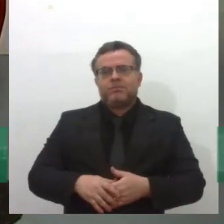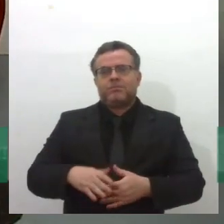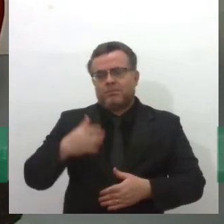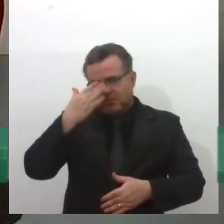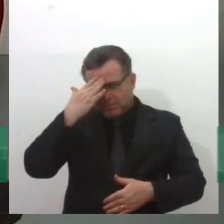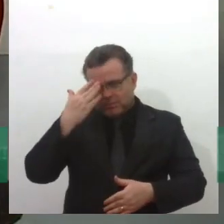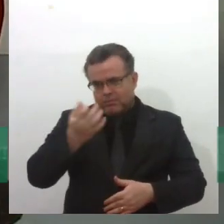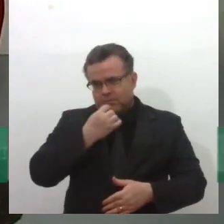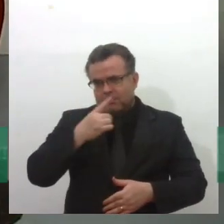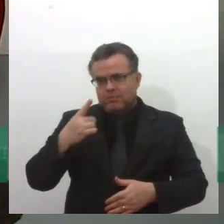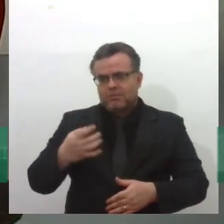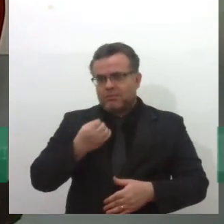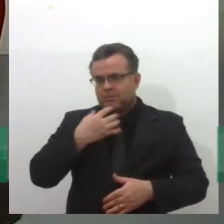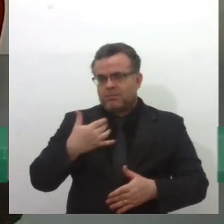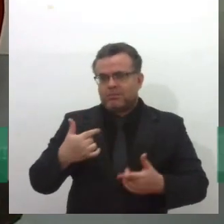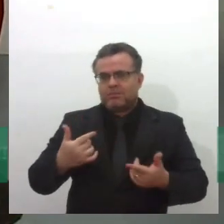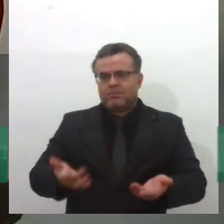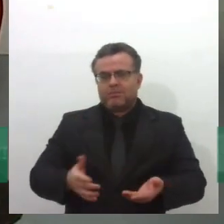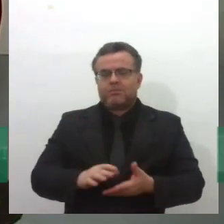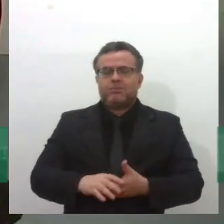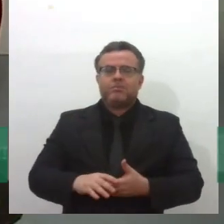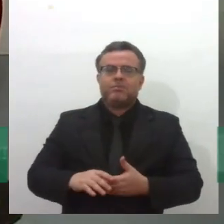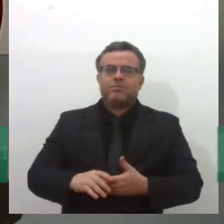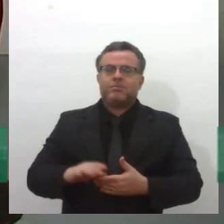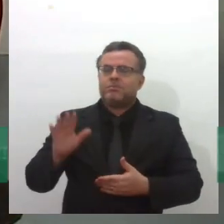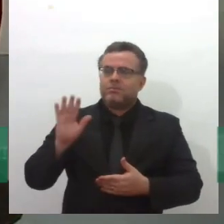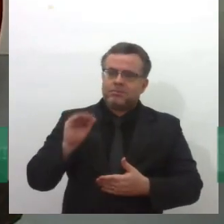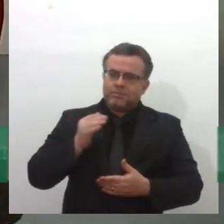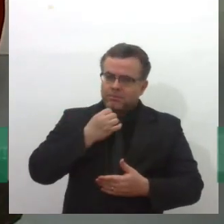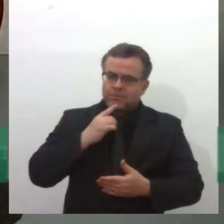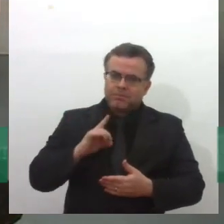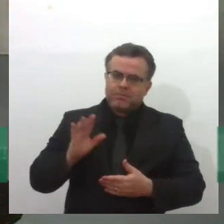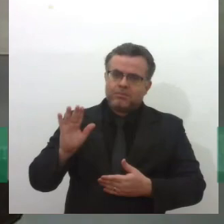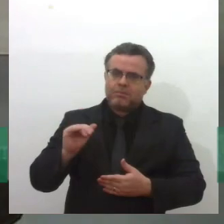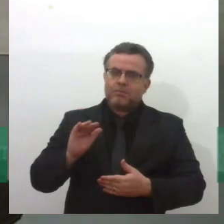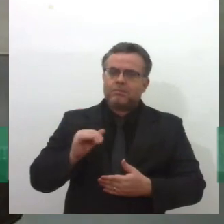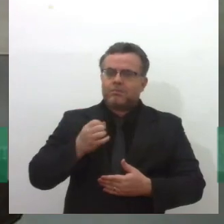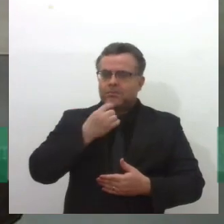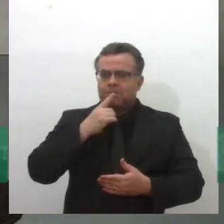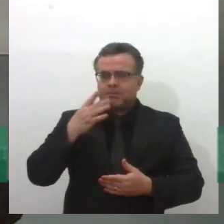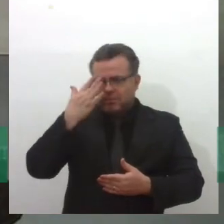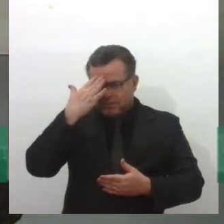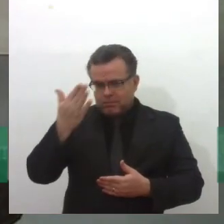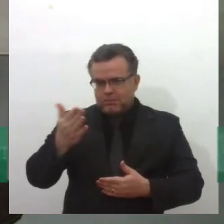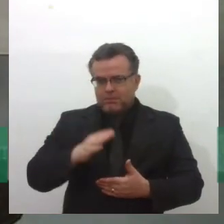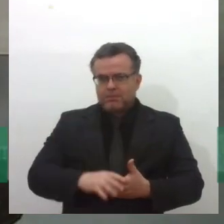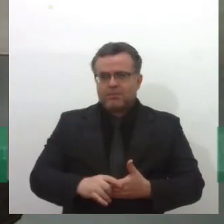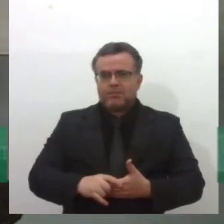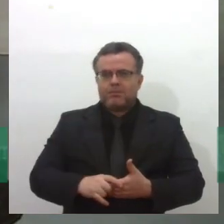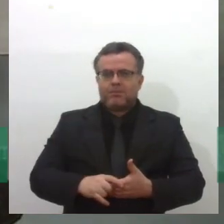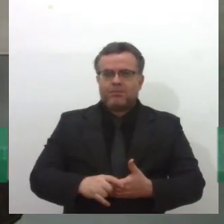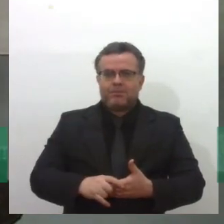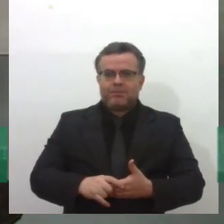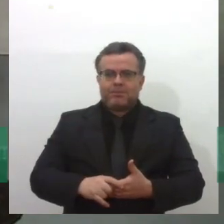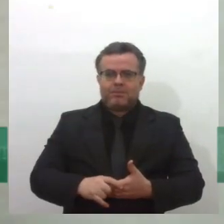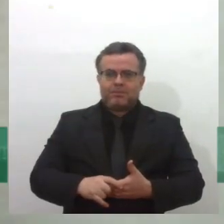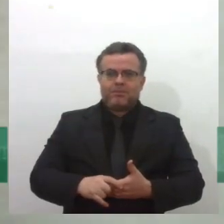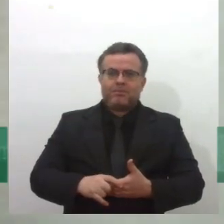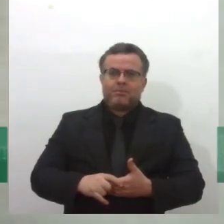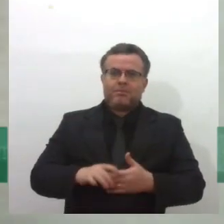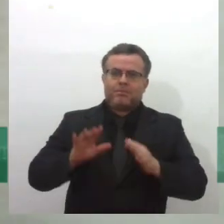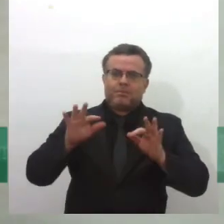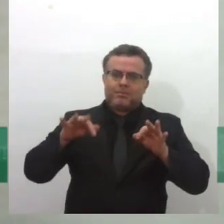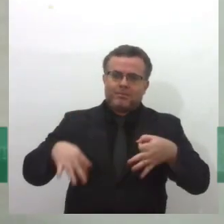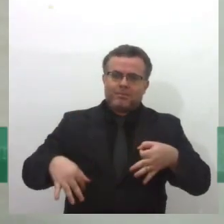um bom dia para vocês. Bom dia. Bom dia, eu que agradeço. Abraço. Um